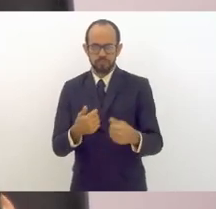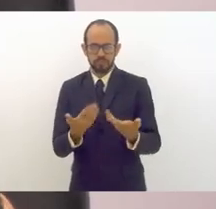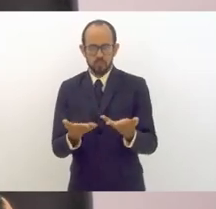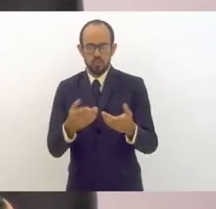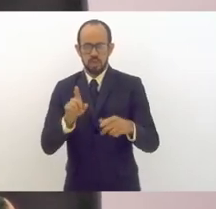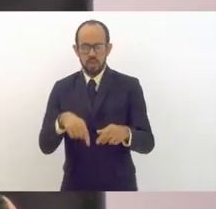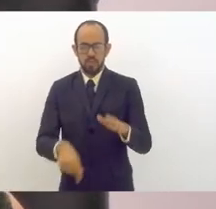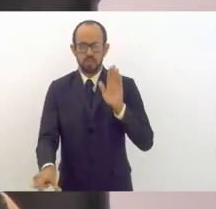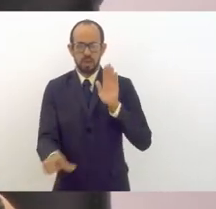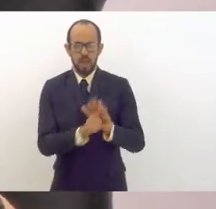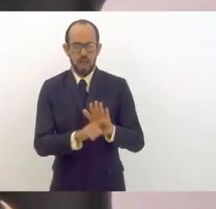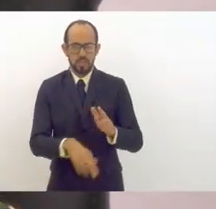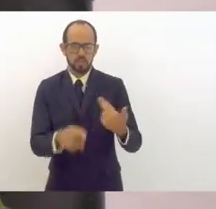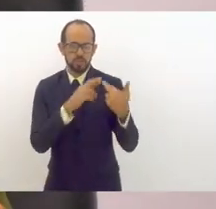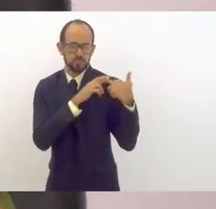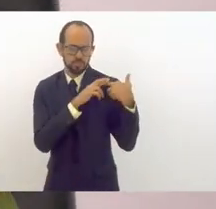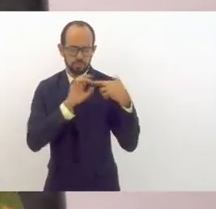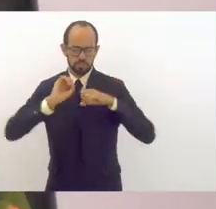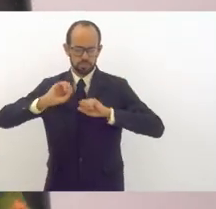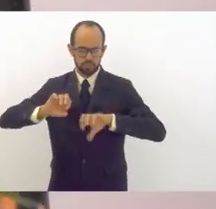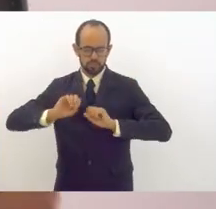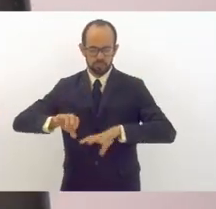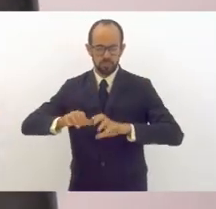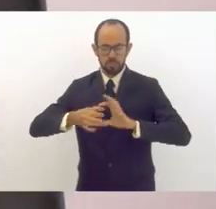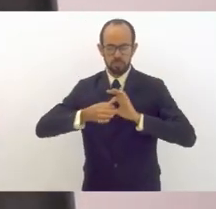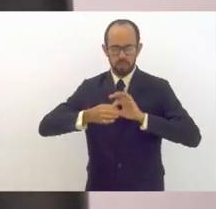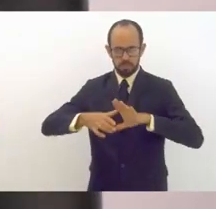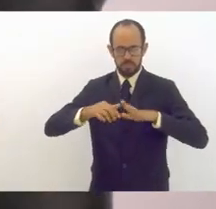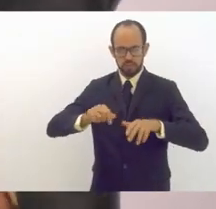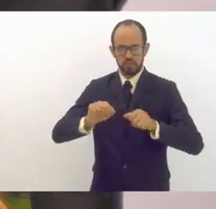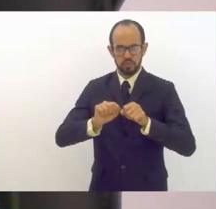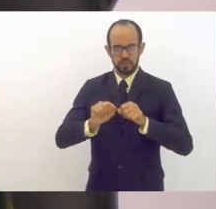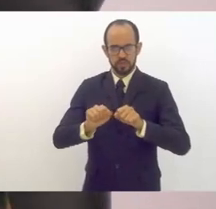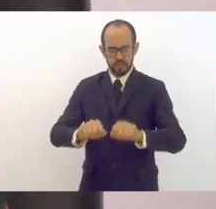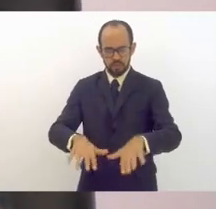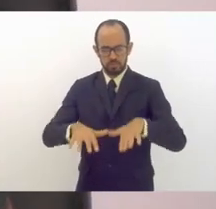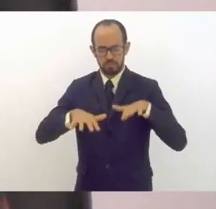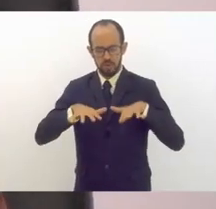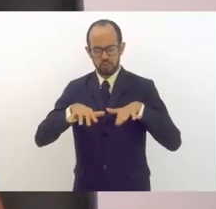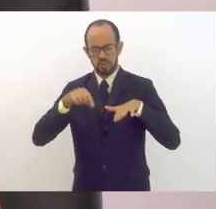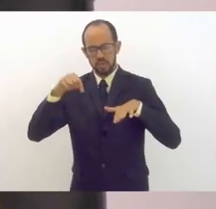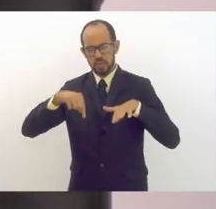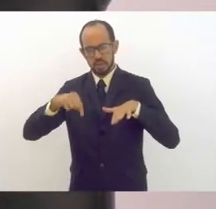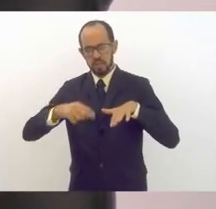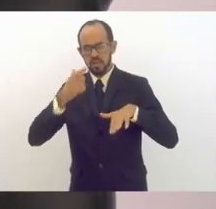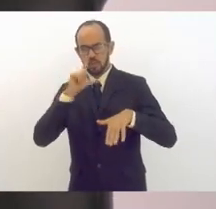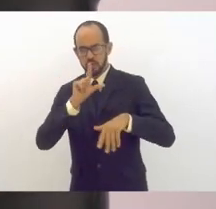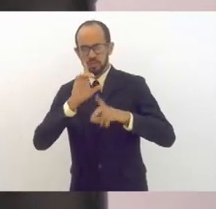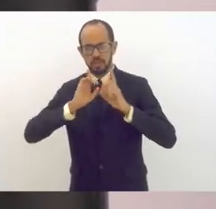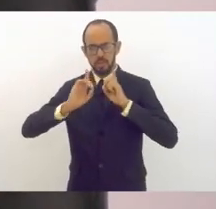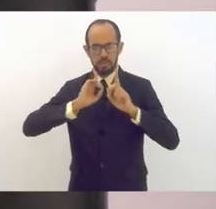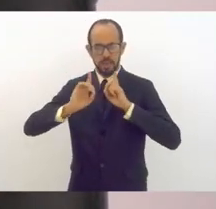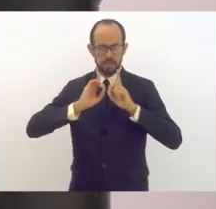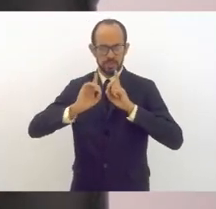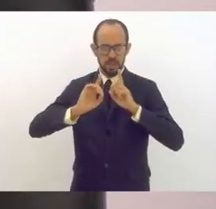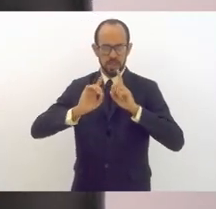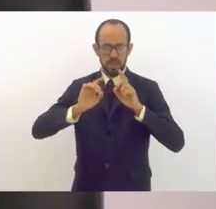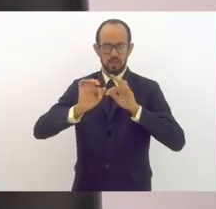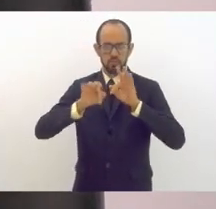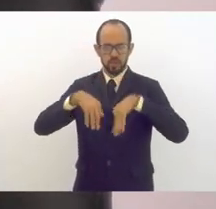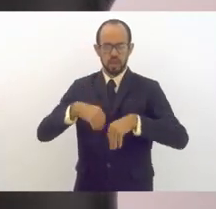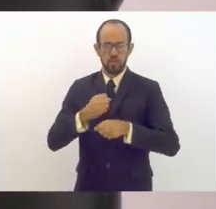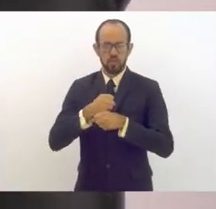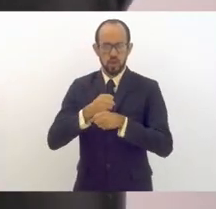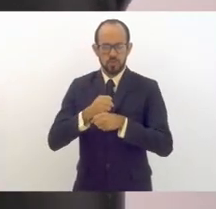de responsabilidade educacional que nos permite ter uma audiência dessas e poder estar debatendo no final do ano para